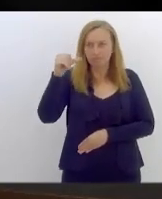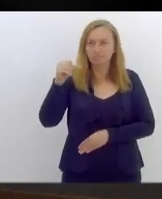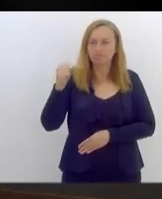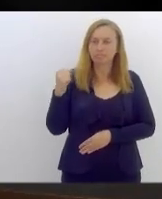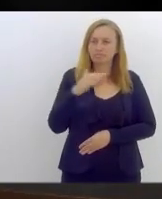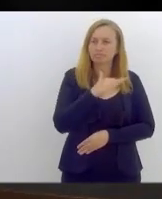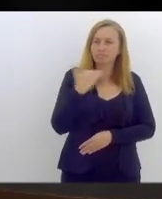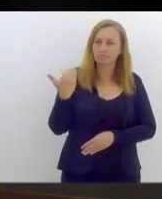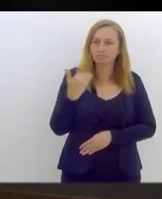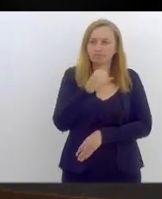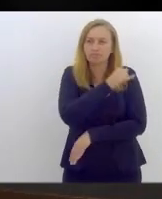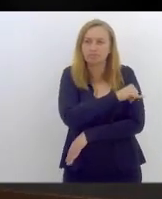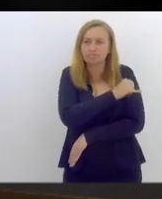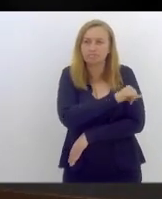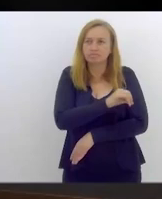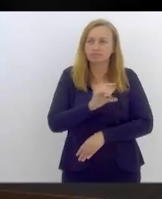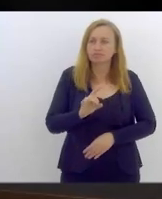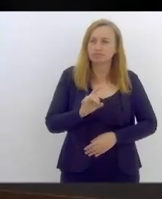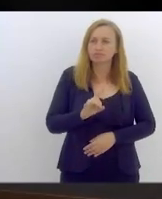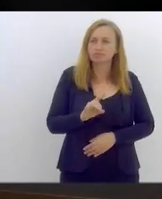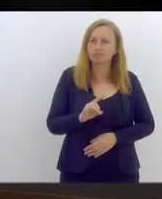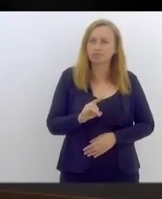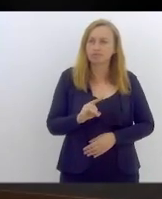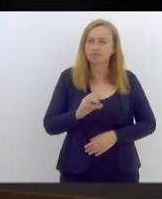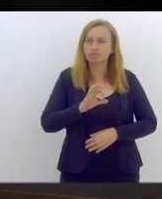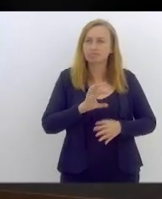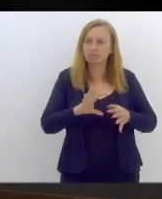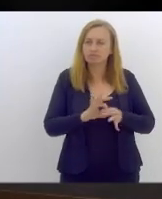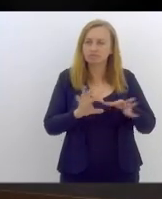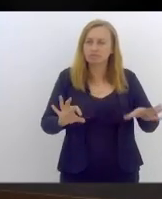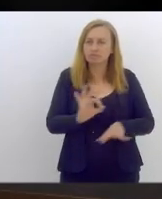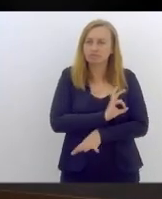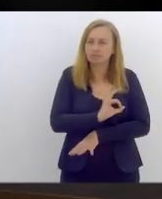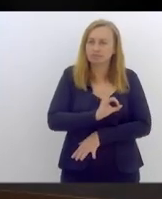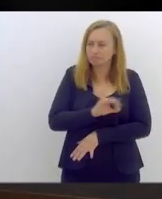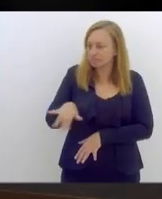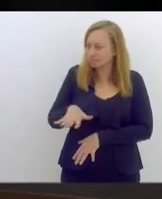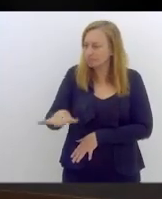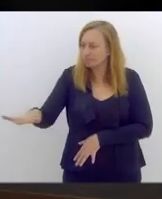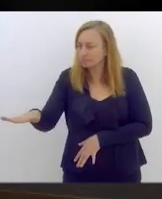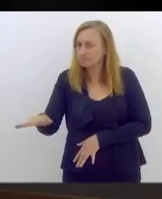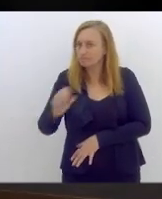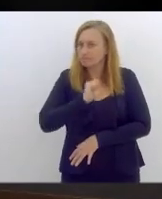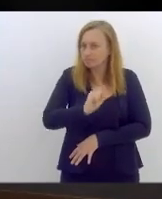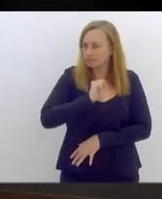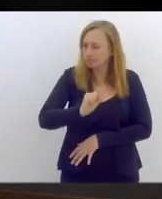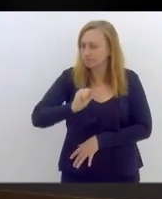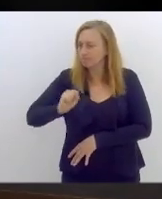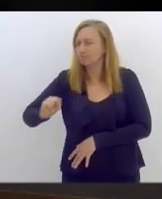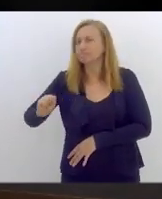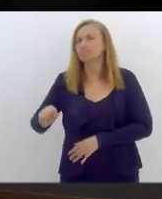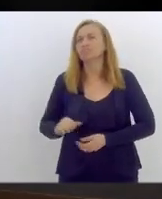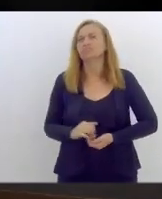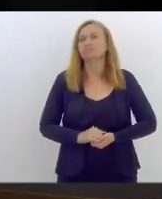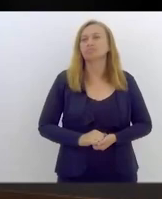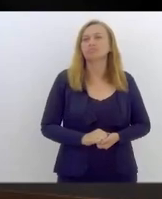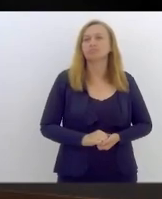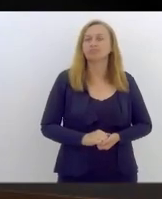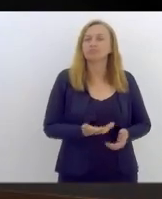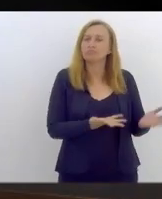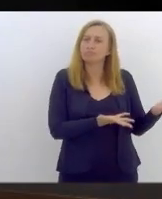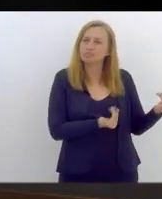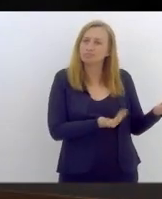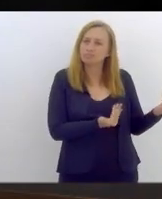Janeiro. Ele solta suas polícias nas favelas e assassina, chacina